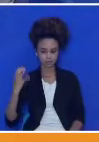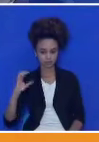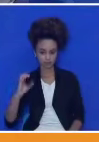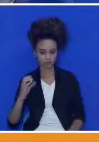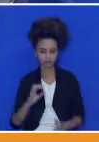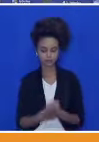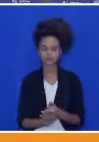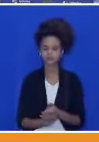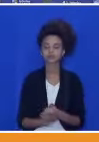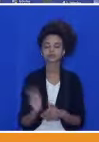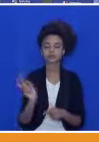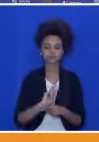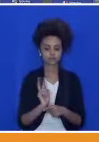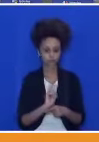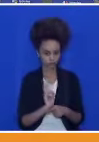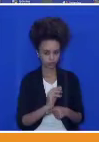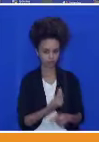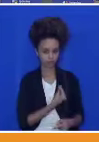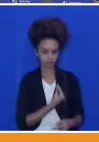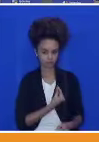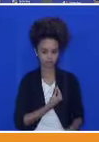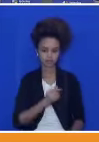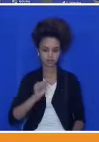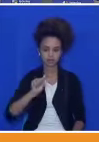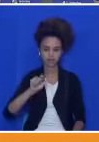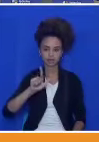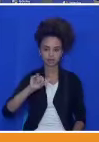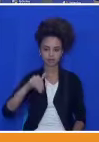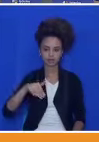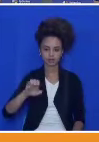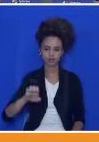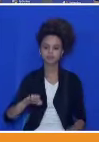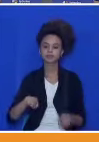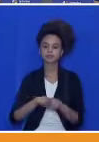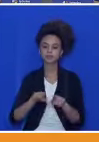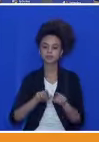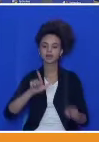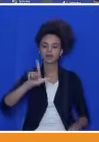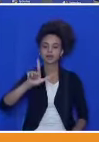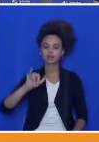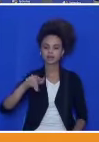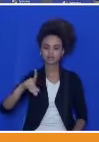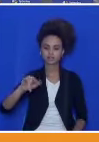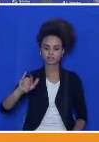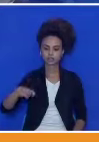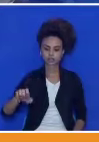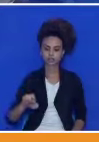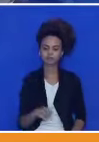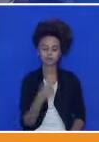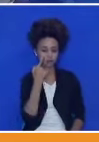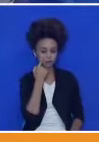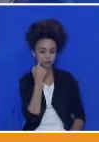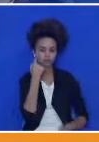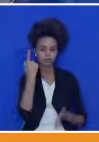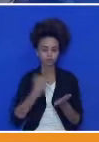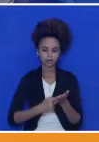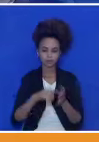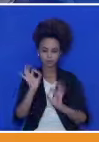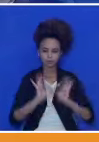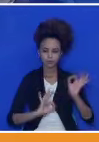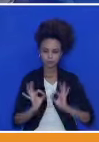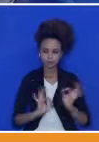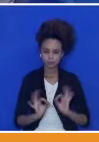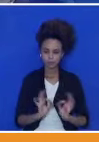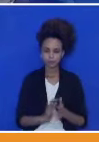R$ 1.752.115,60. Nossas auditoras populares estão aqui, a Aline Cristina e a Lidiane Santos. Vão conferir e validar também cada procedimento